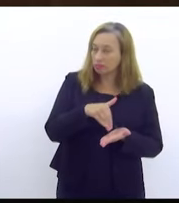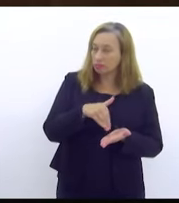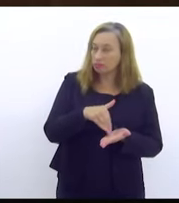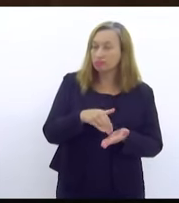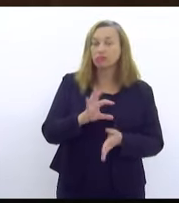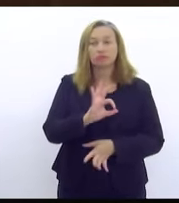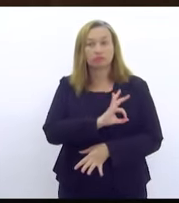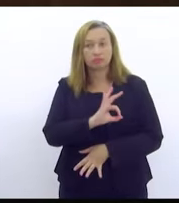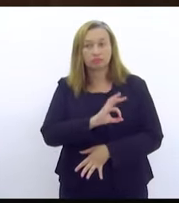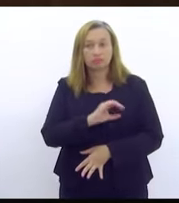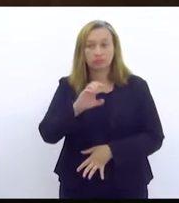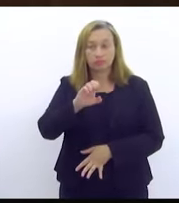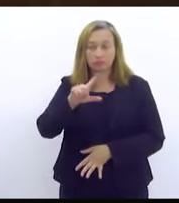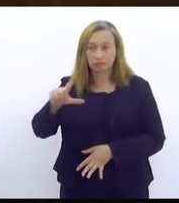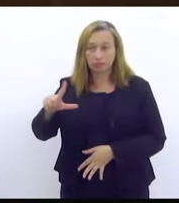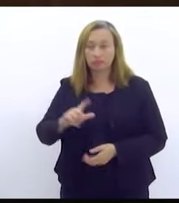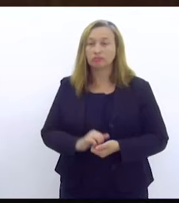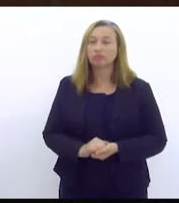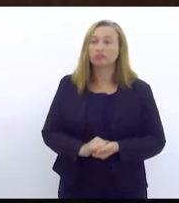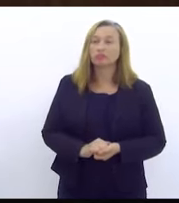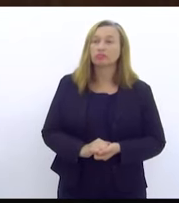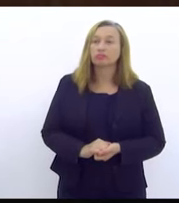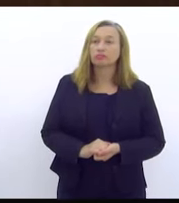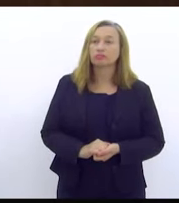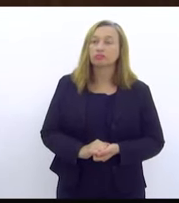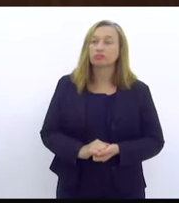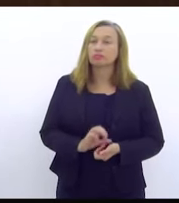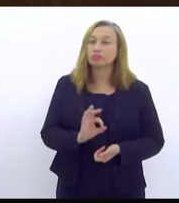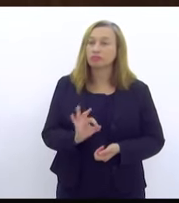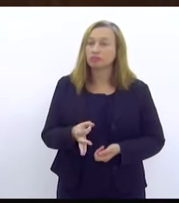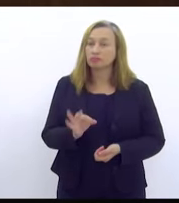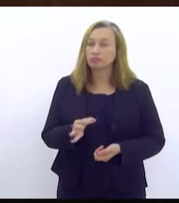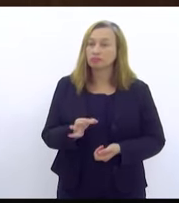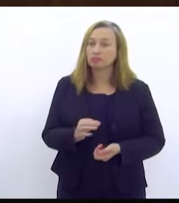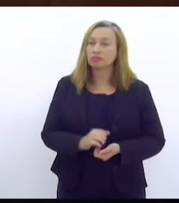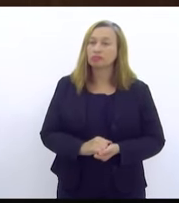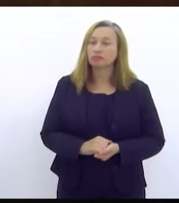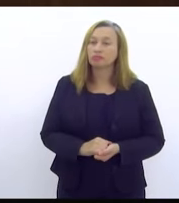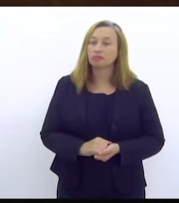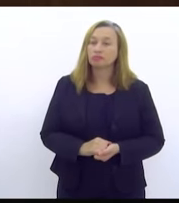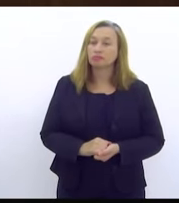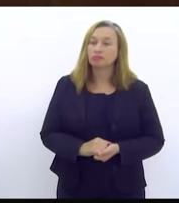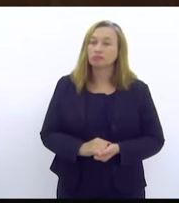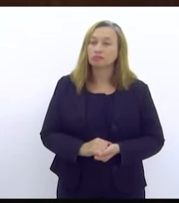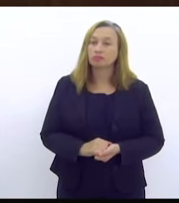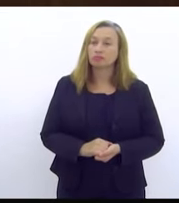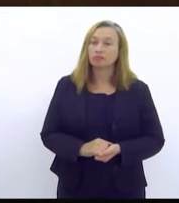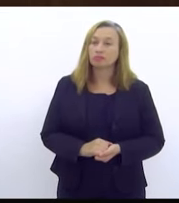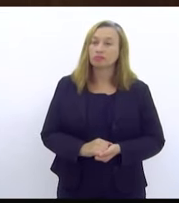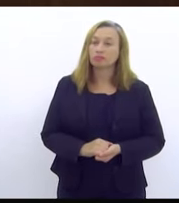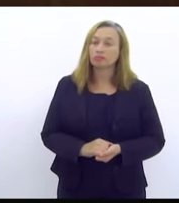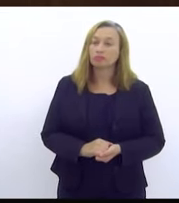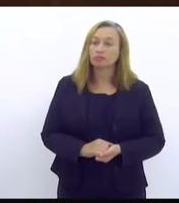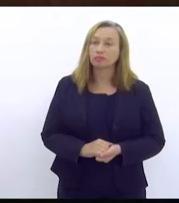Polícia Civil, onde ficou acertada com a direção da Polícia